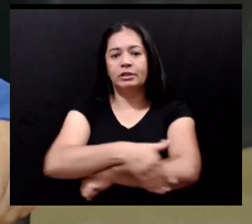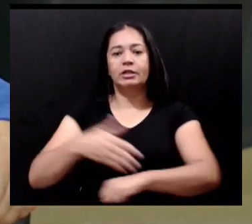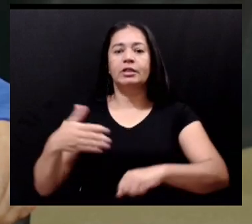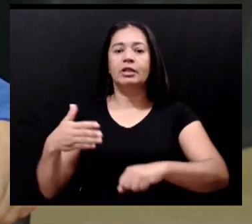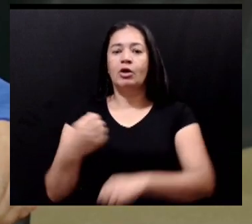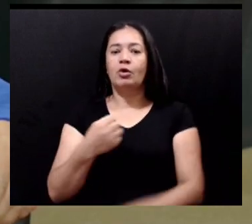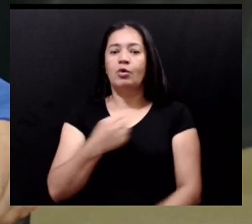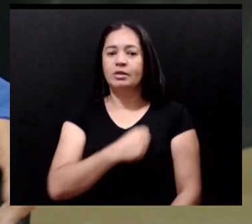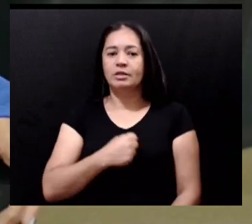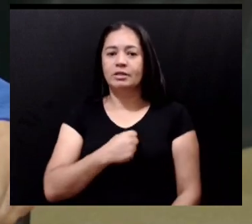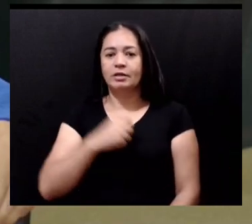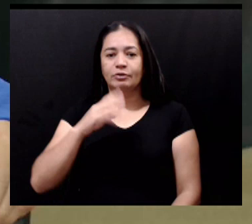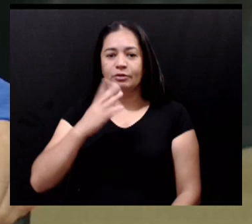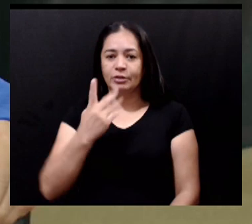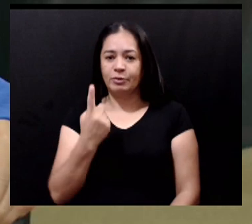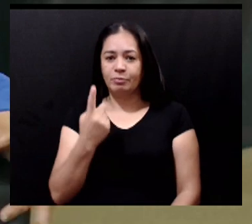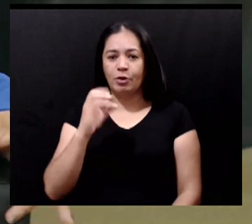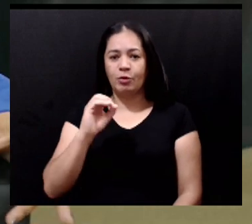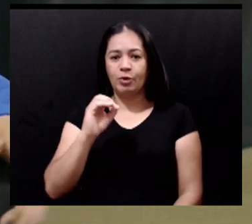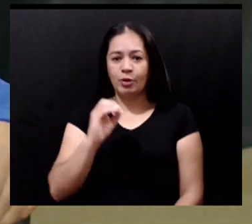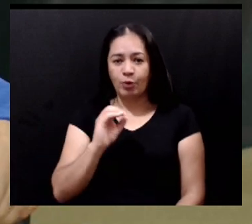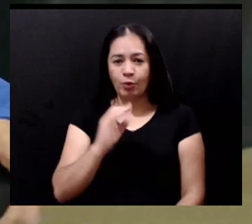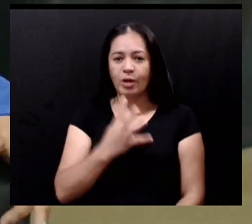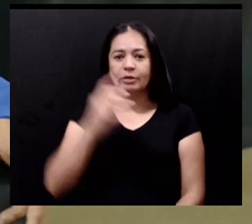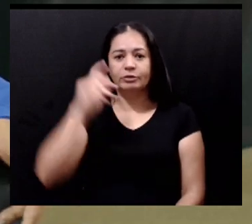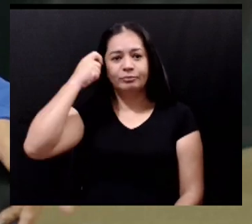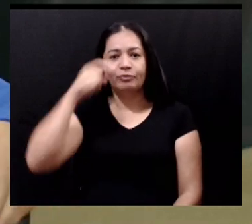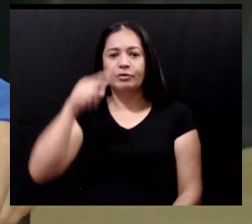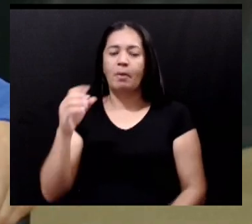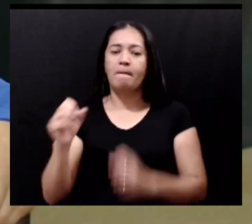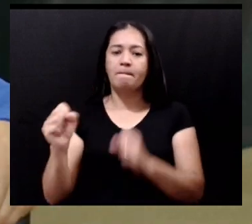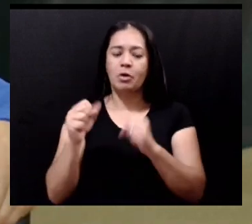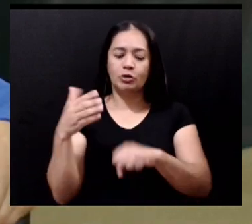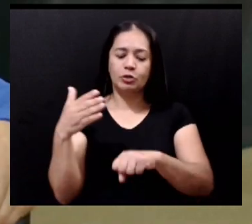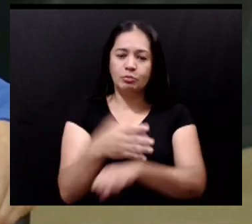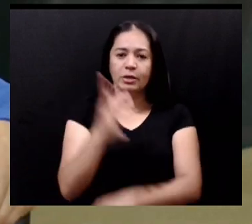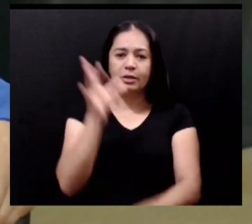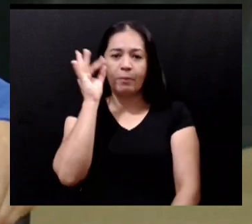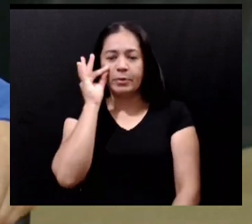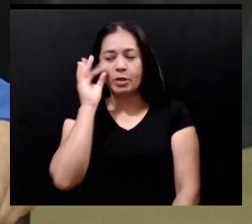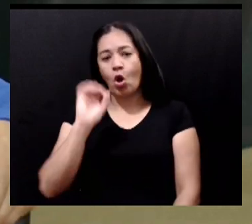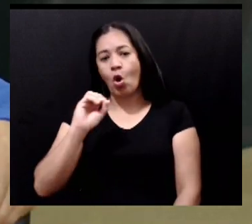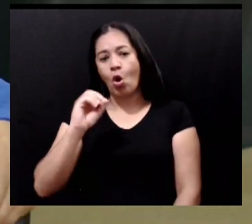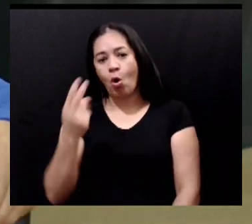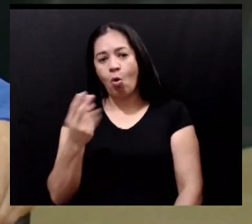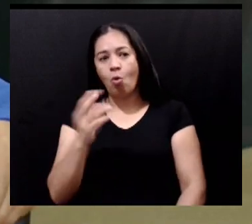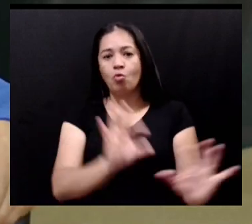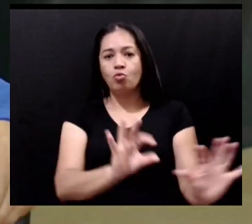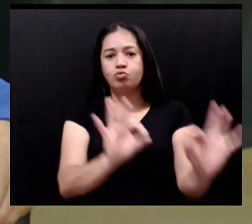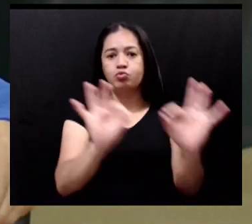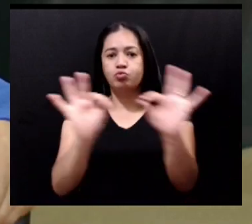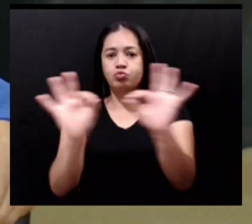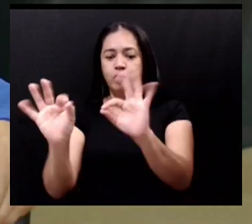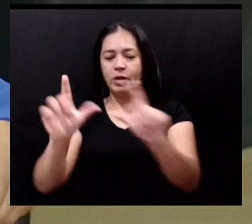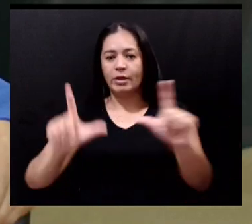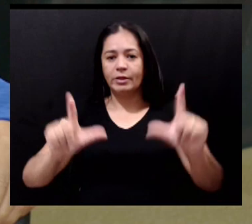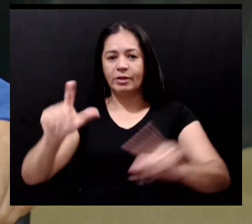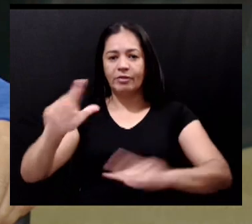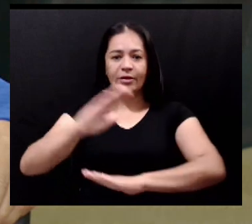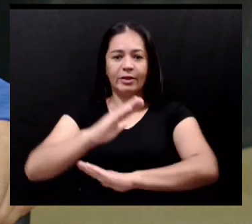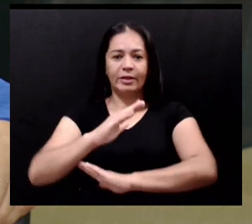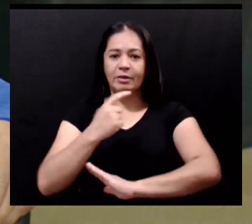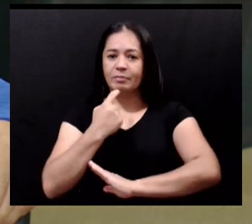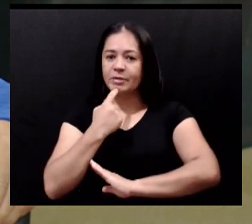Você pode participar presencialmente ou então acompanhar a transmissão ao vivo aqui pela TV Câmara Campinas, sinal digital